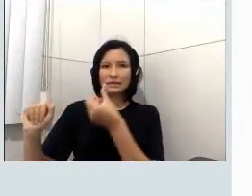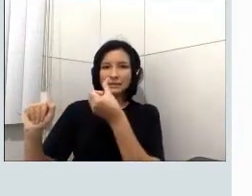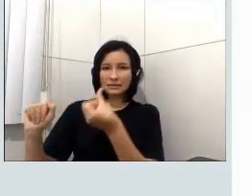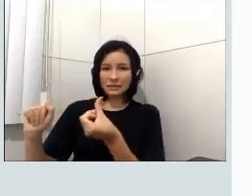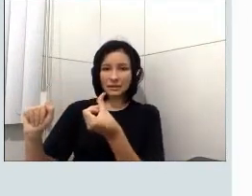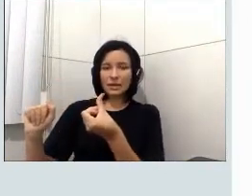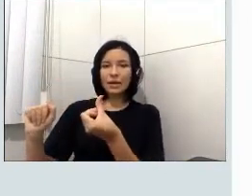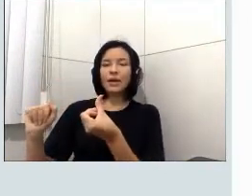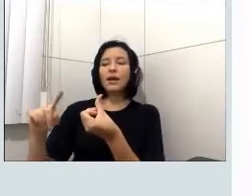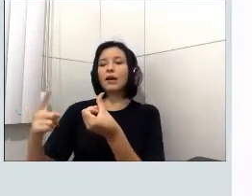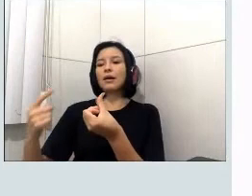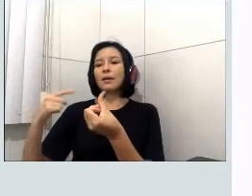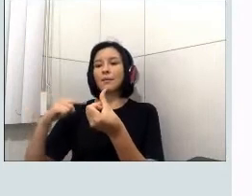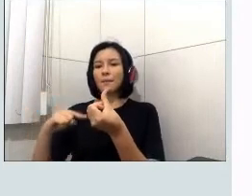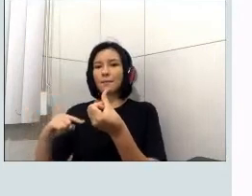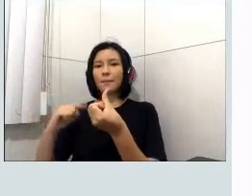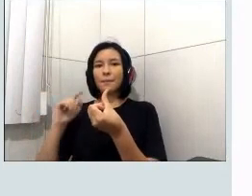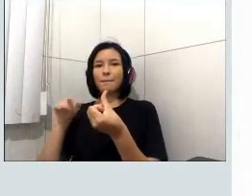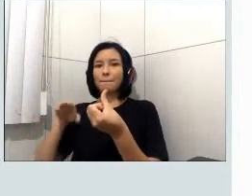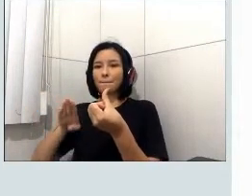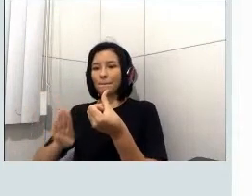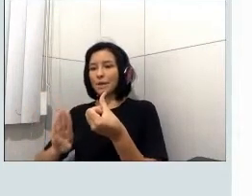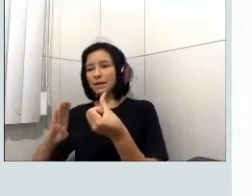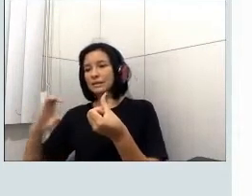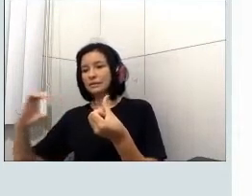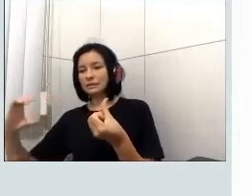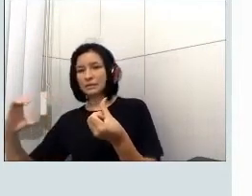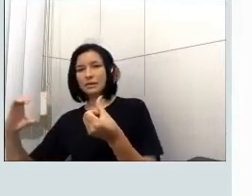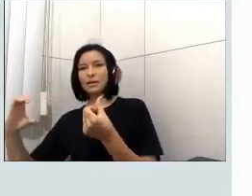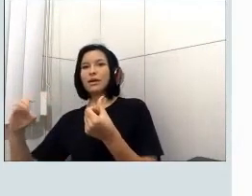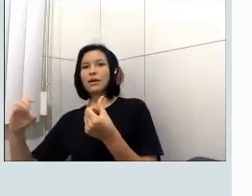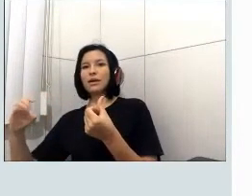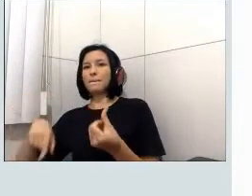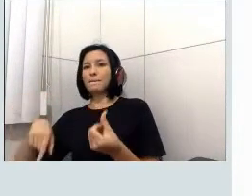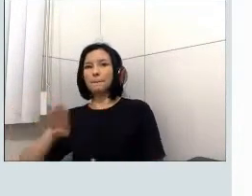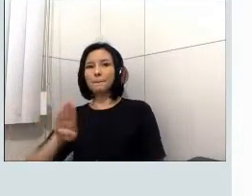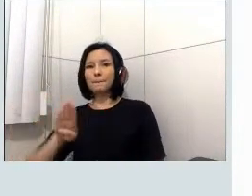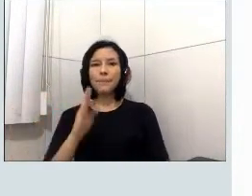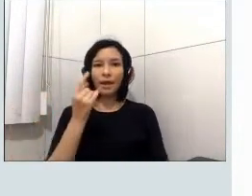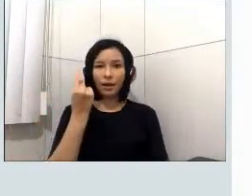e o lado C. Quando o B for 1,